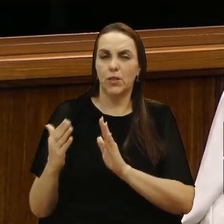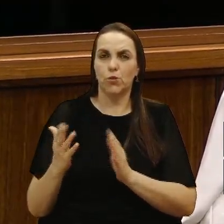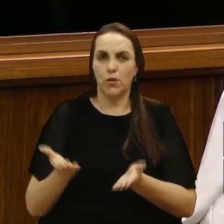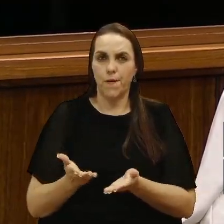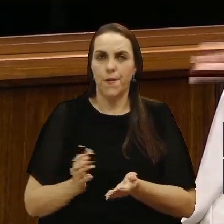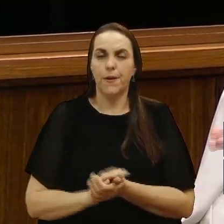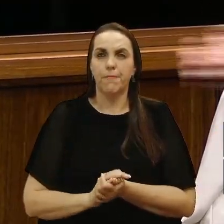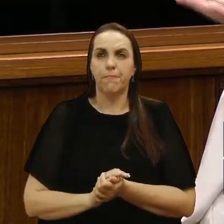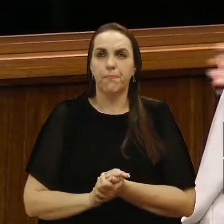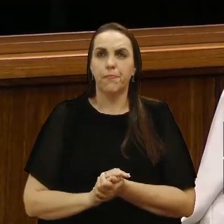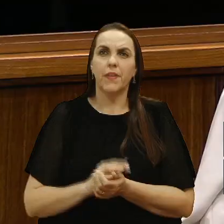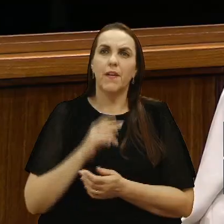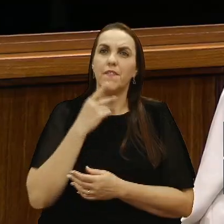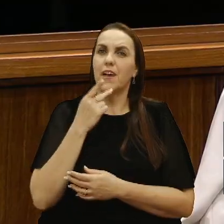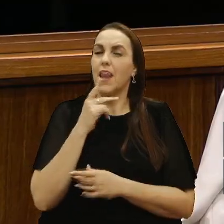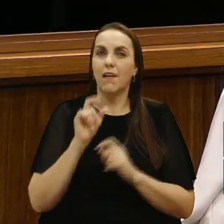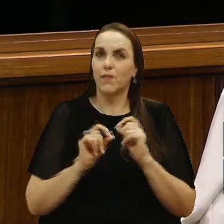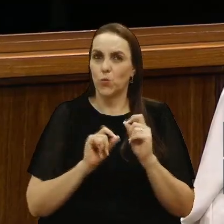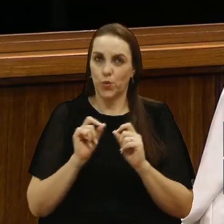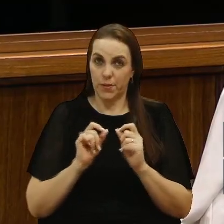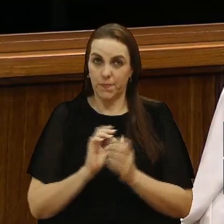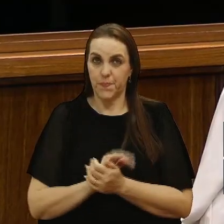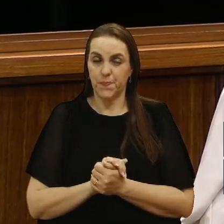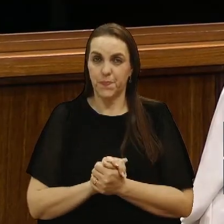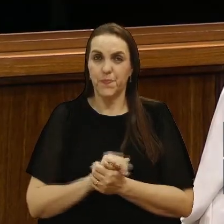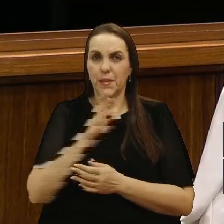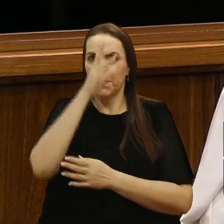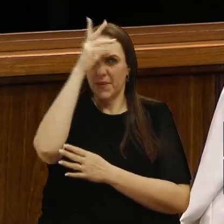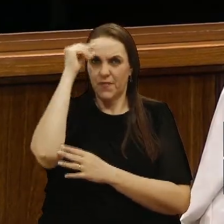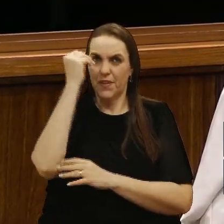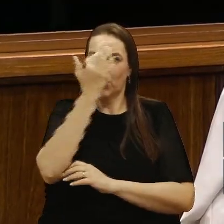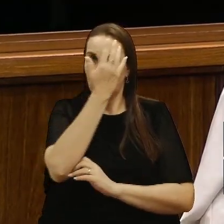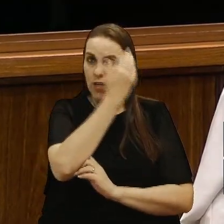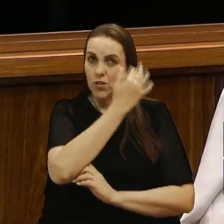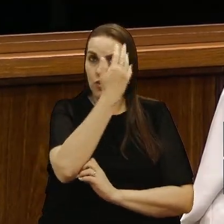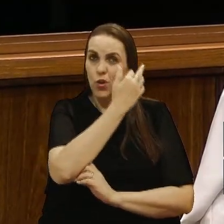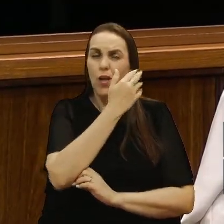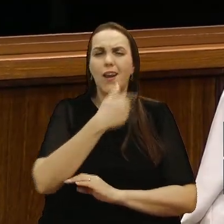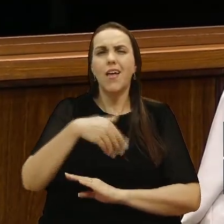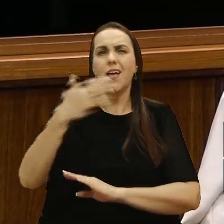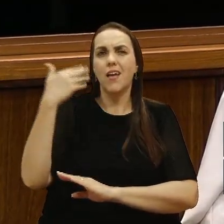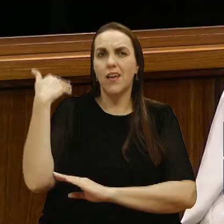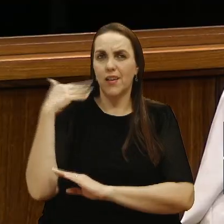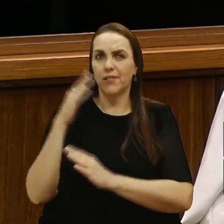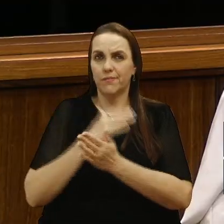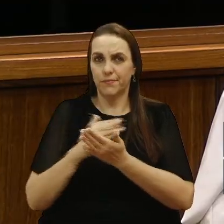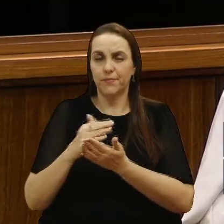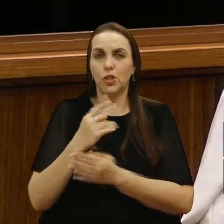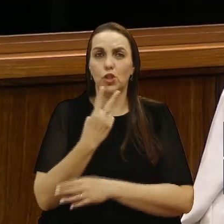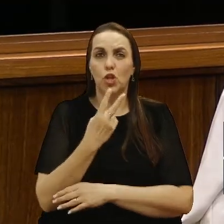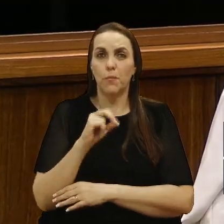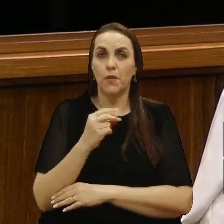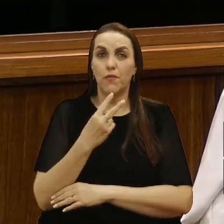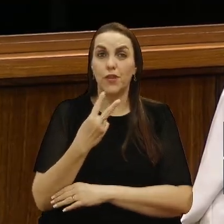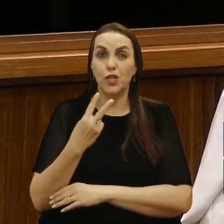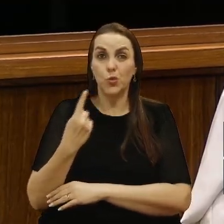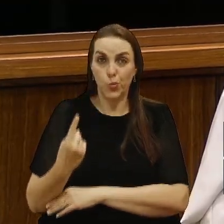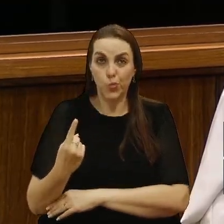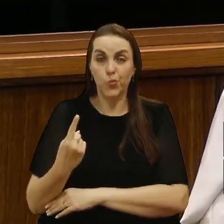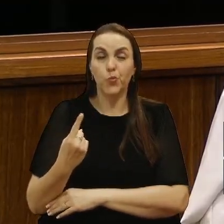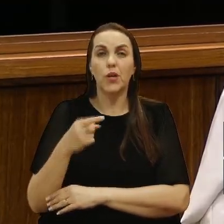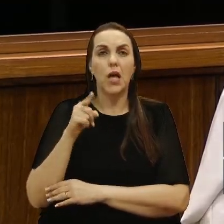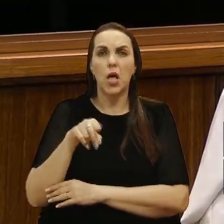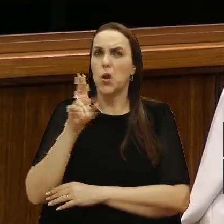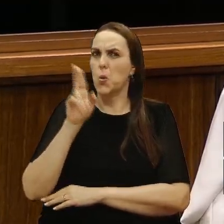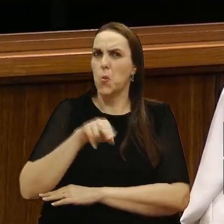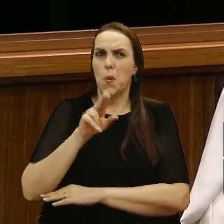que muito se falava pelo prefeito Adiló, lá no início, inclusive em 2021, que ele